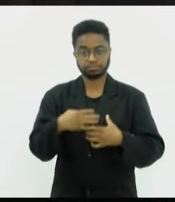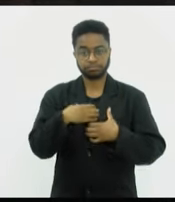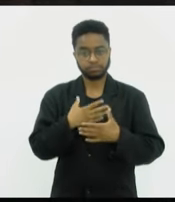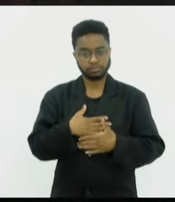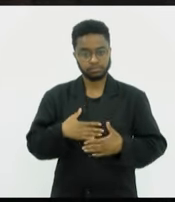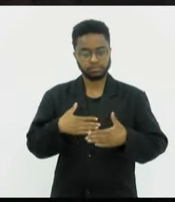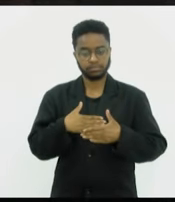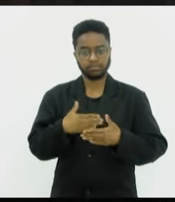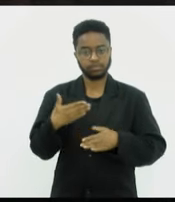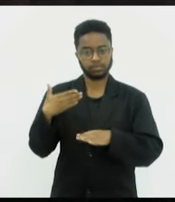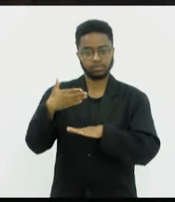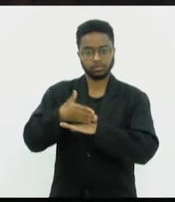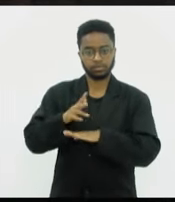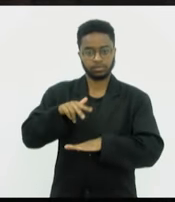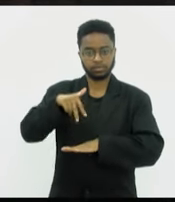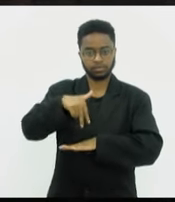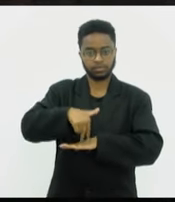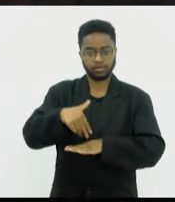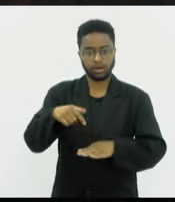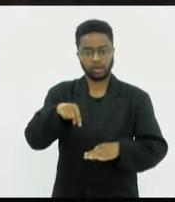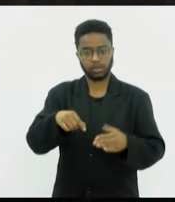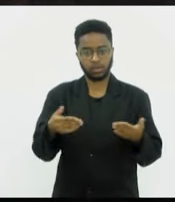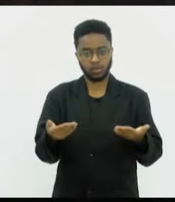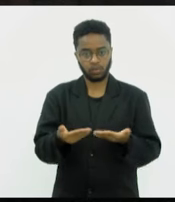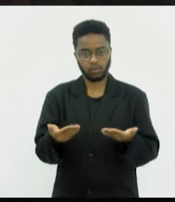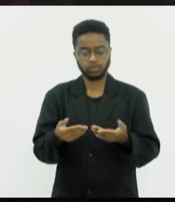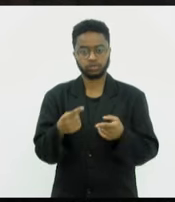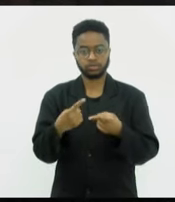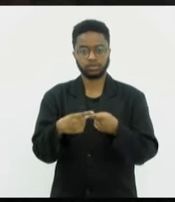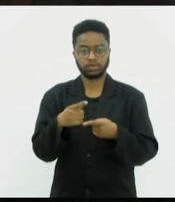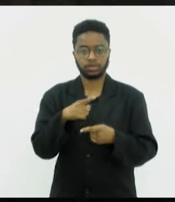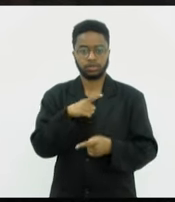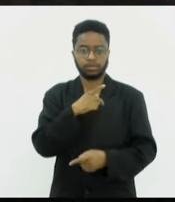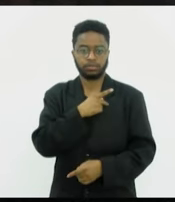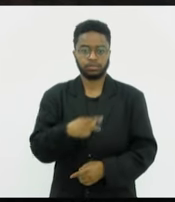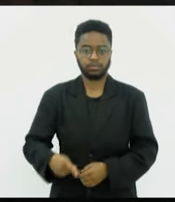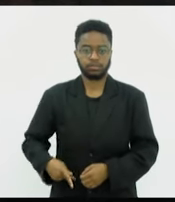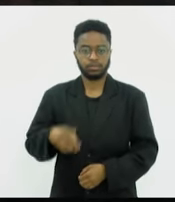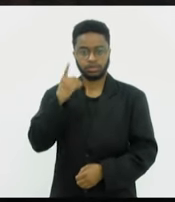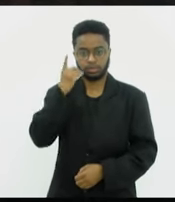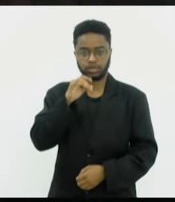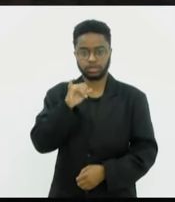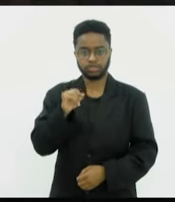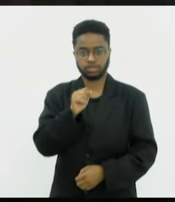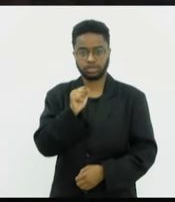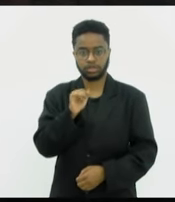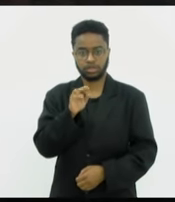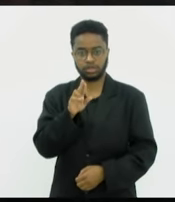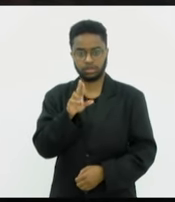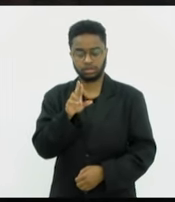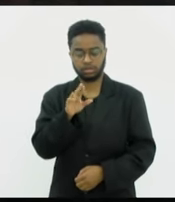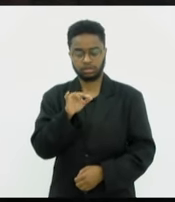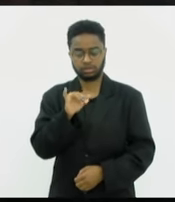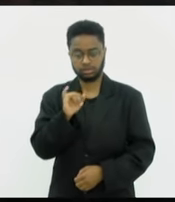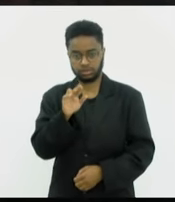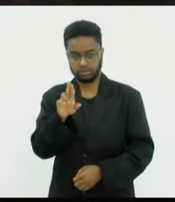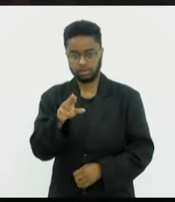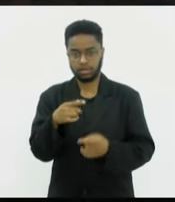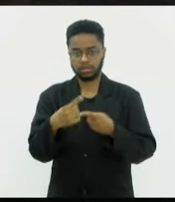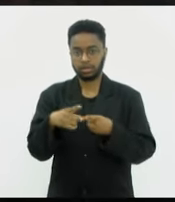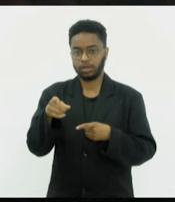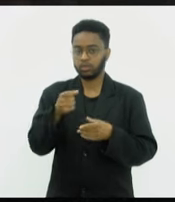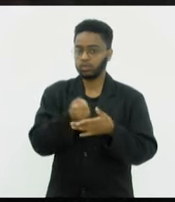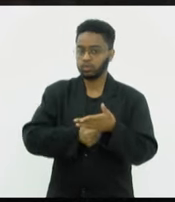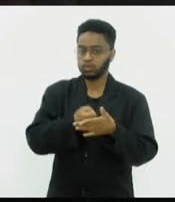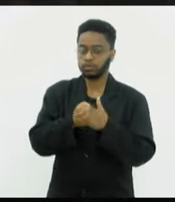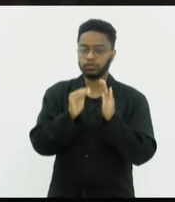vir até a tribuna hoje, na presidência do nobre deputado Jair Bittencourt, deputado esse que luta por